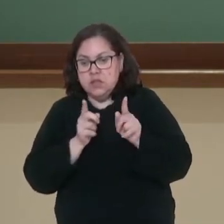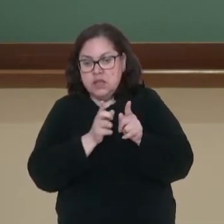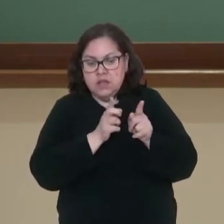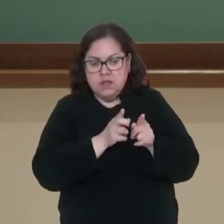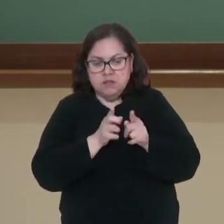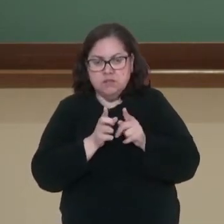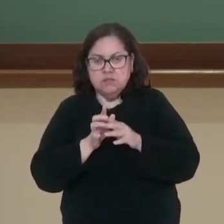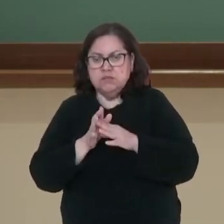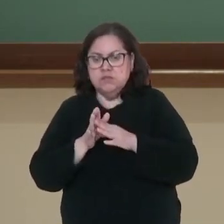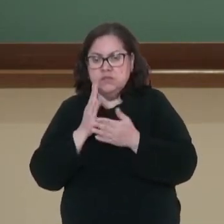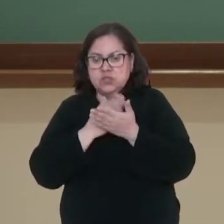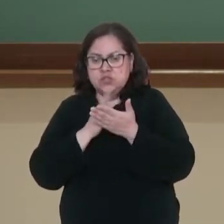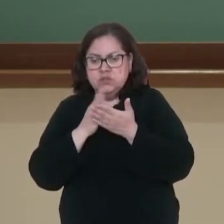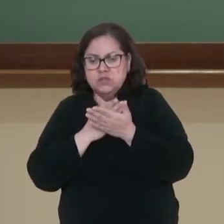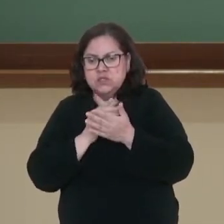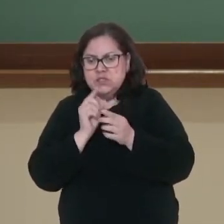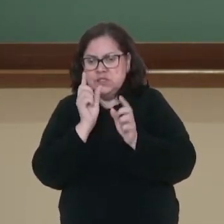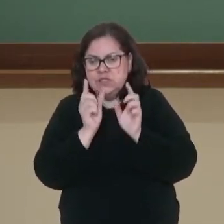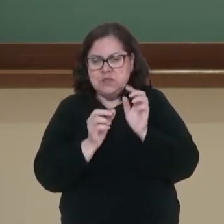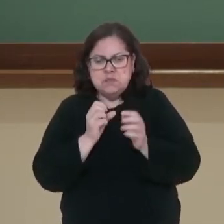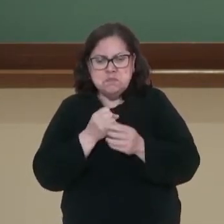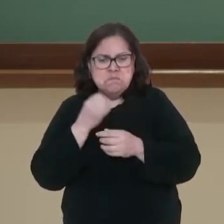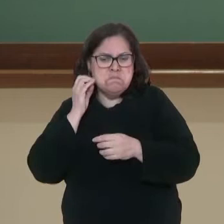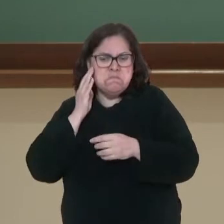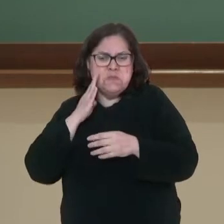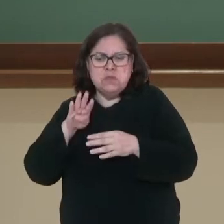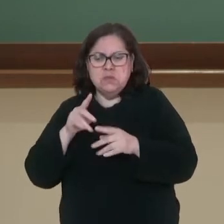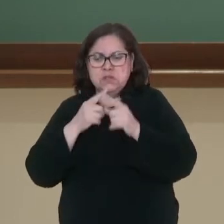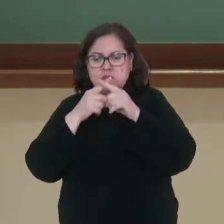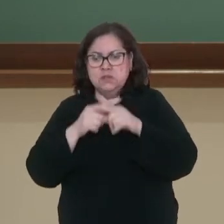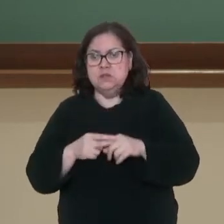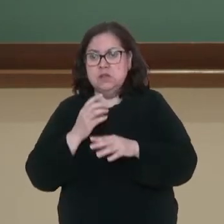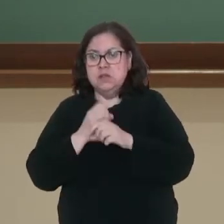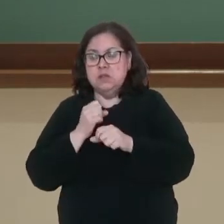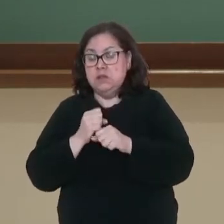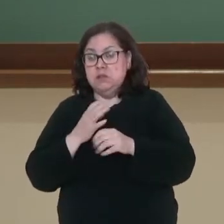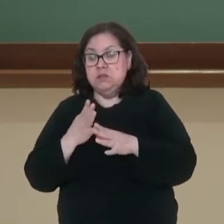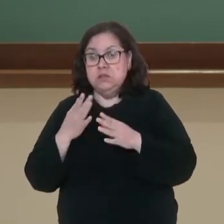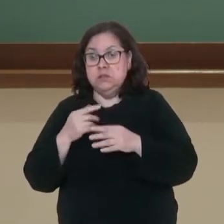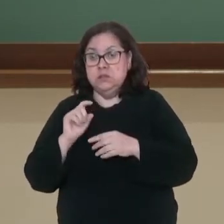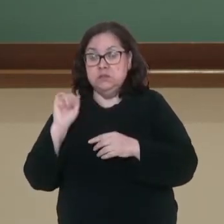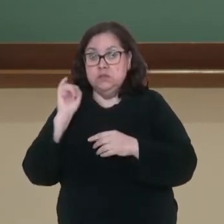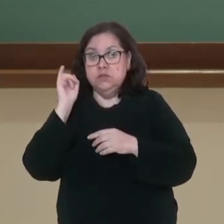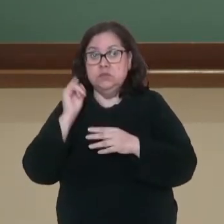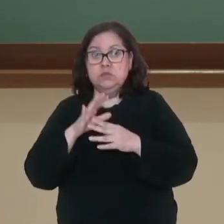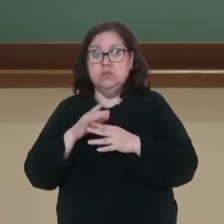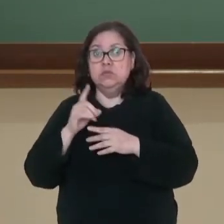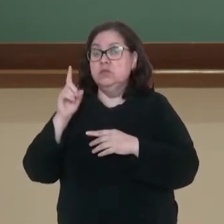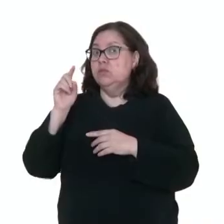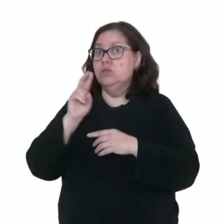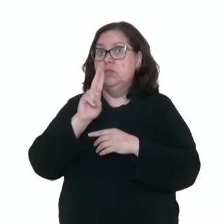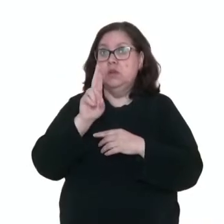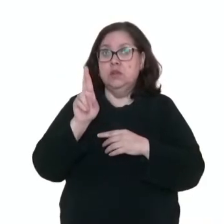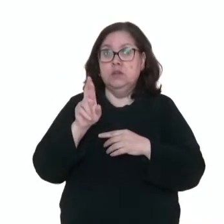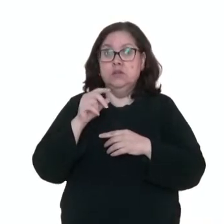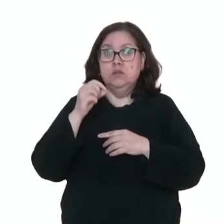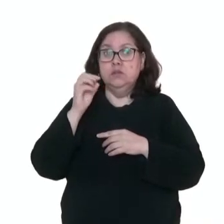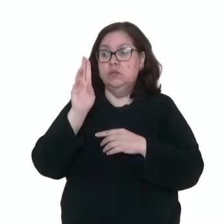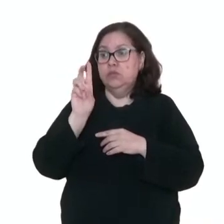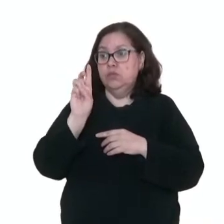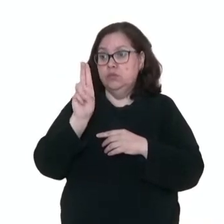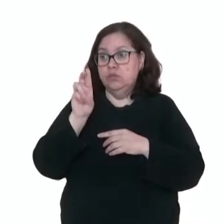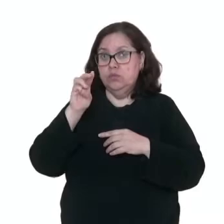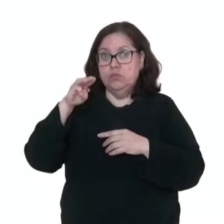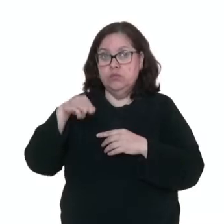ia dividir centímetros em milhões de vezes e ia ficar um número incalculável. Então a gente vai chamar unidade de recombinação,